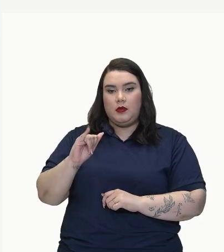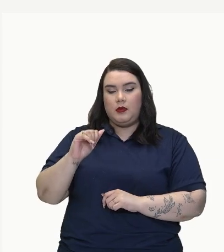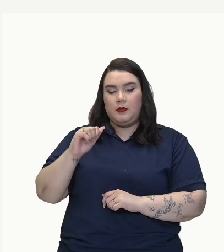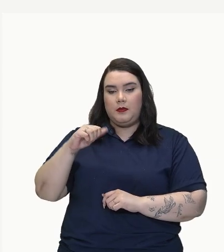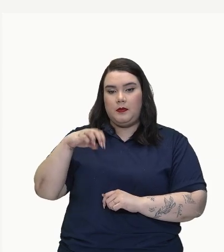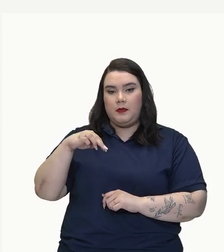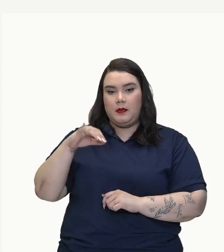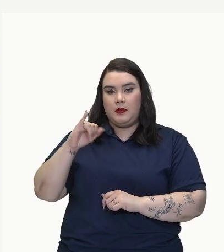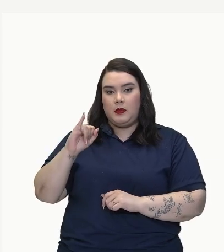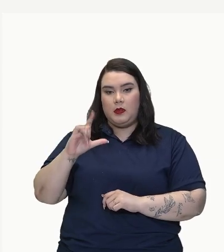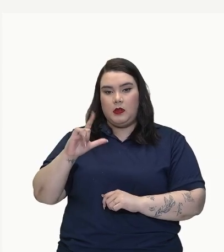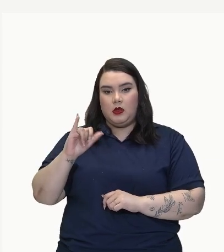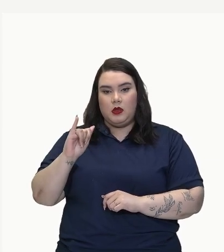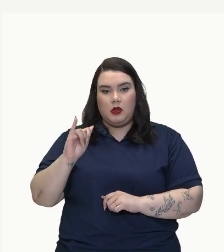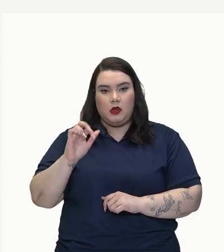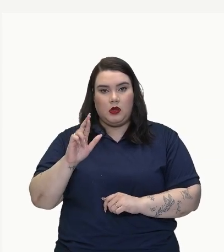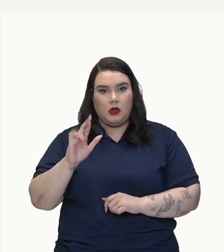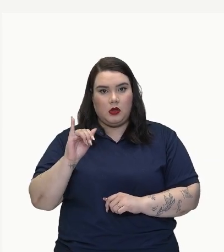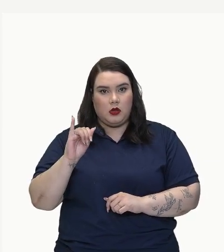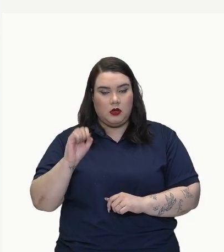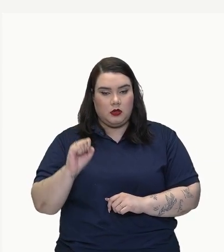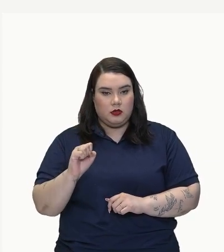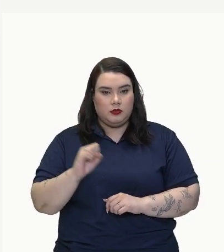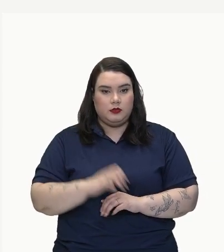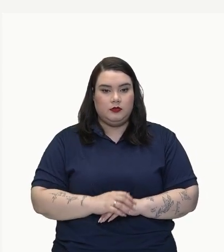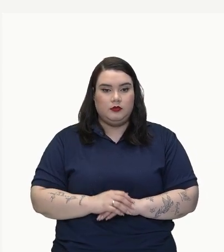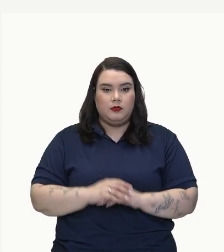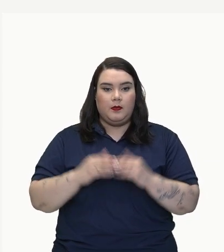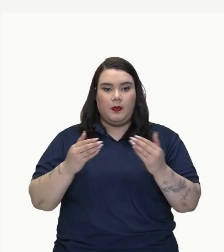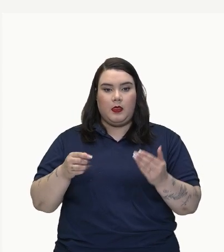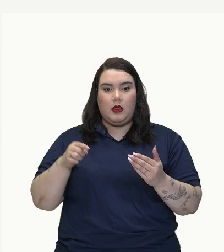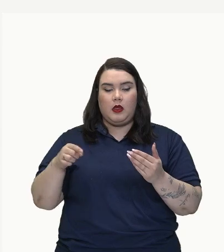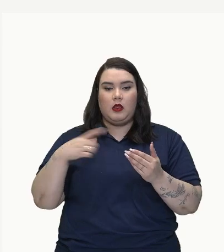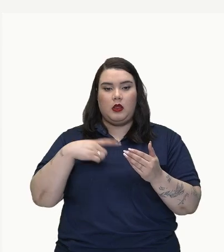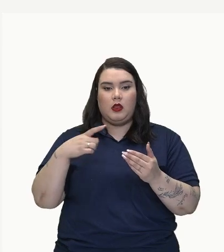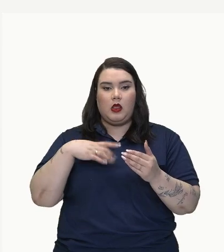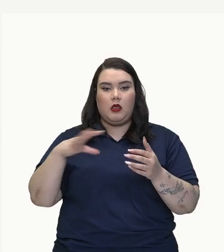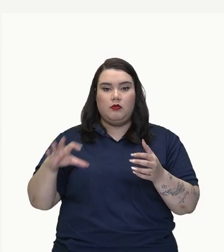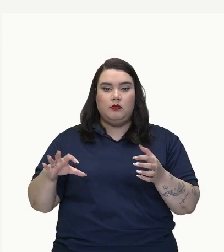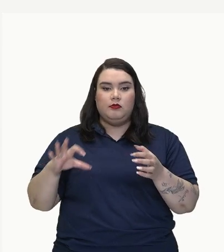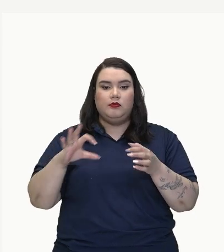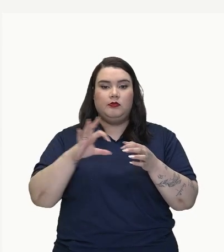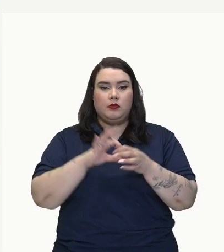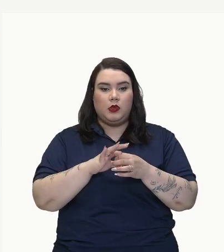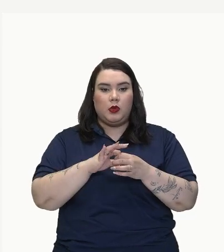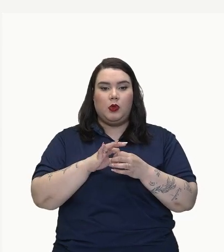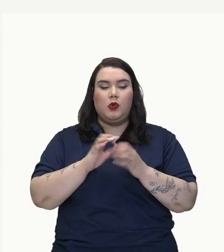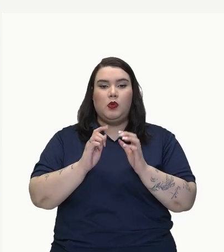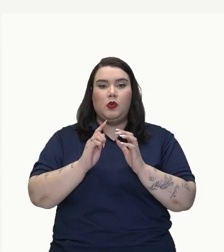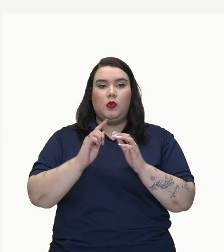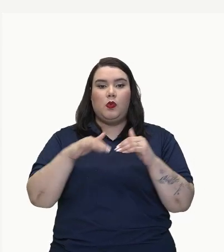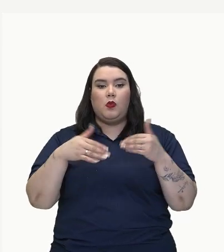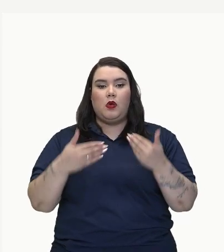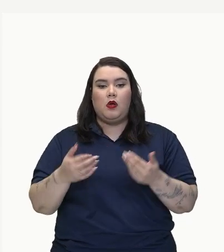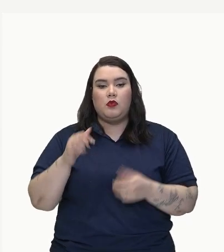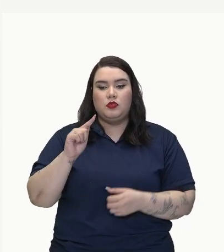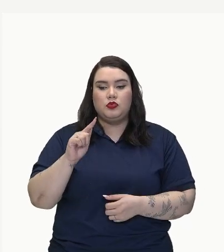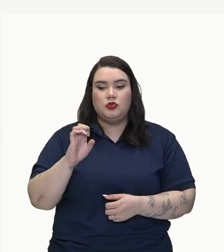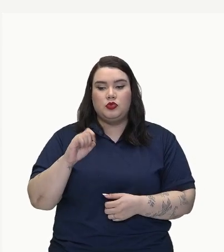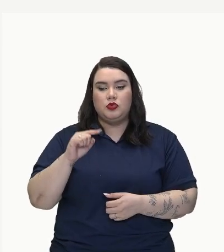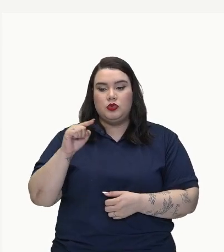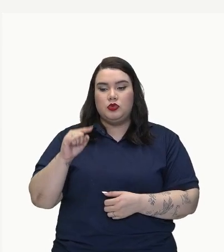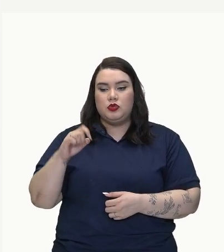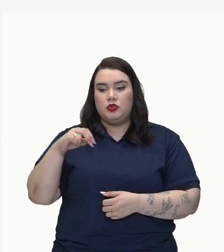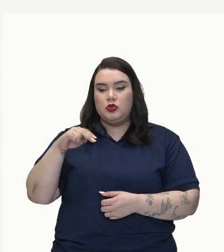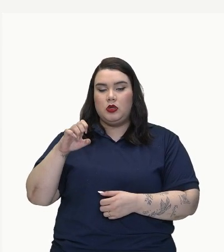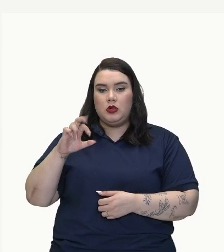nessa classificação, essa espécie, ela pertence a um gênero, né? Então, o gênero dessa espécie é o gênero